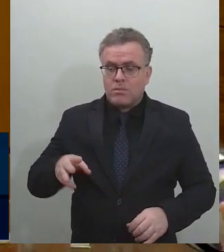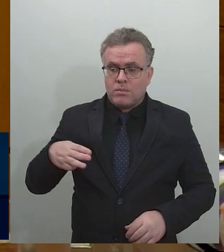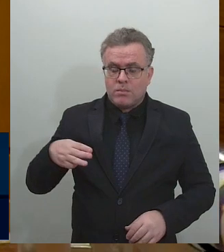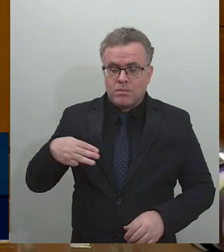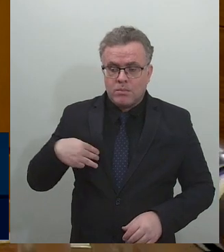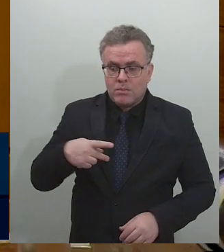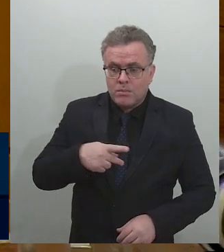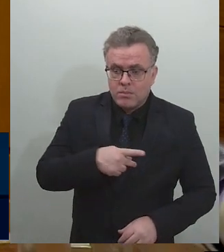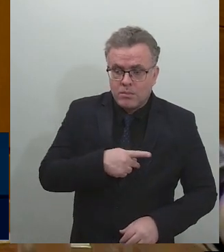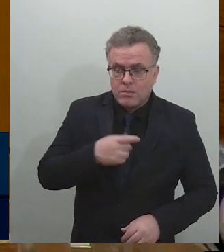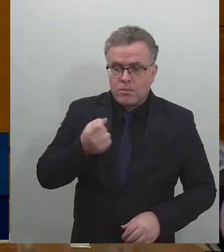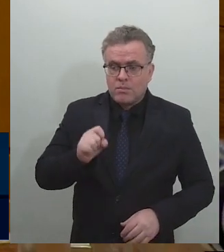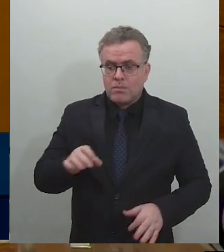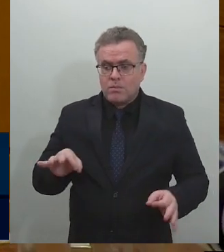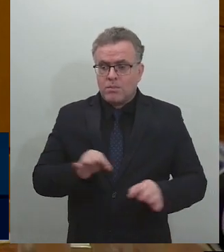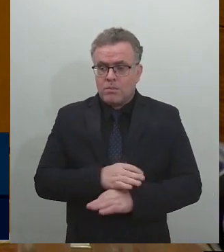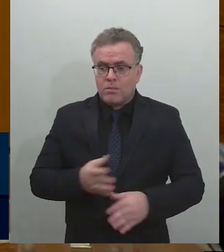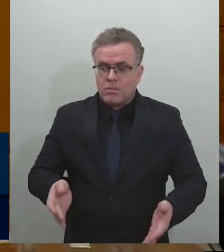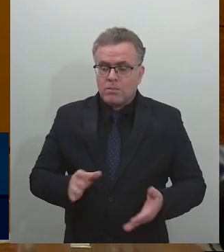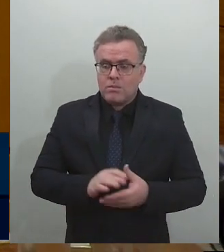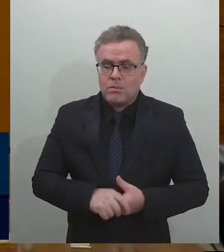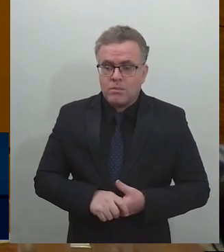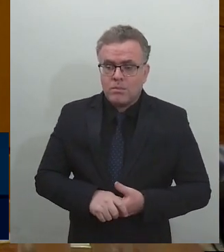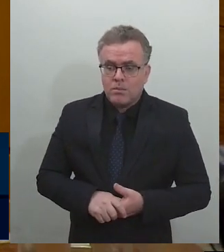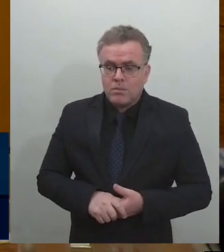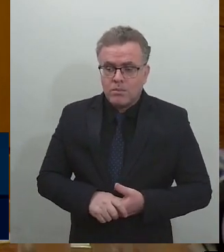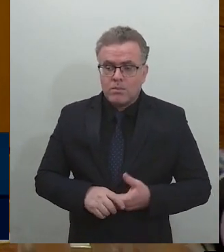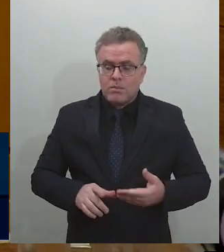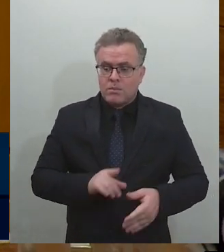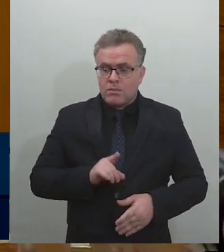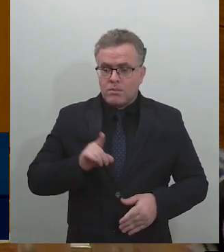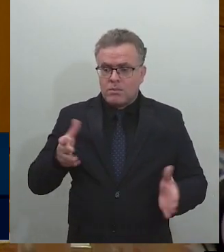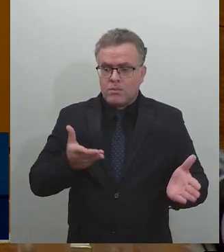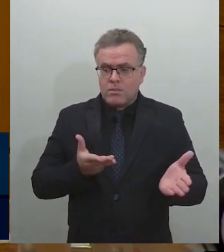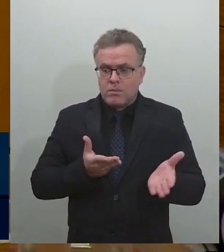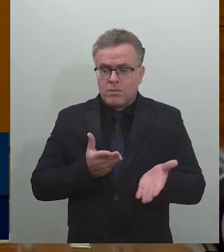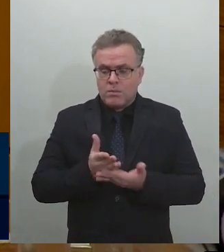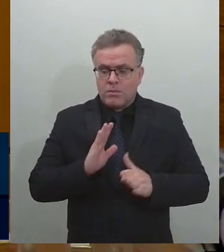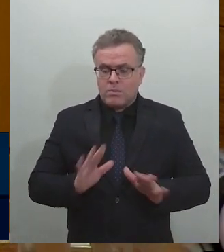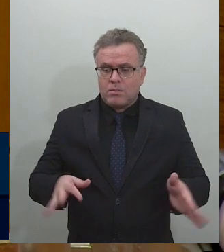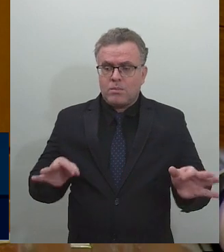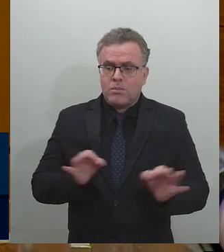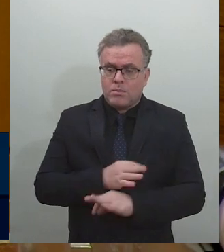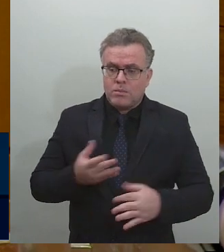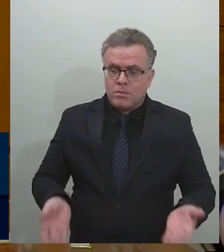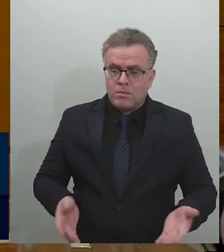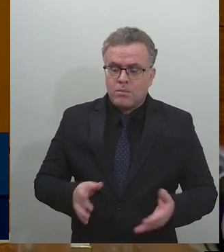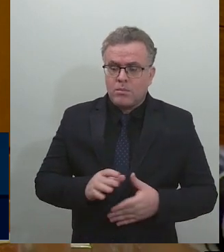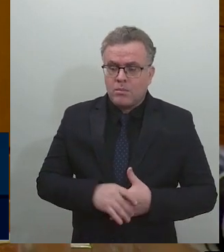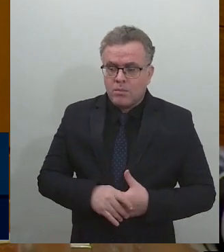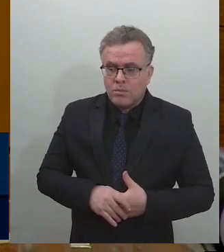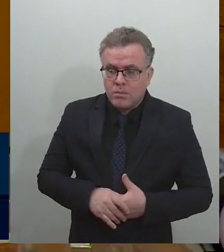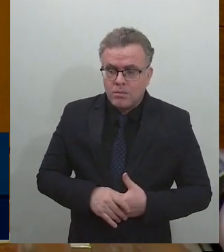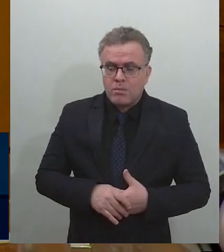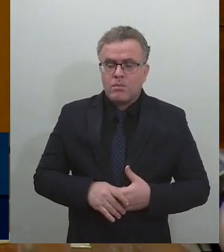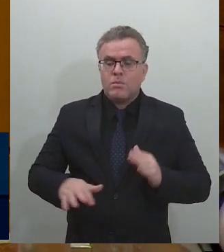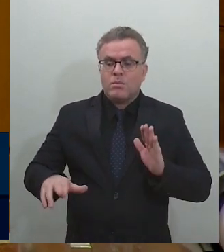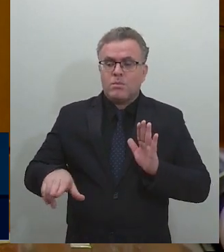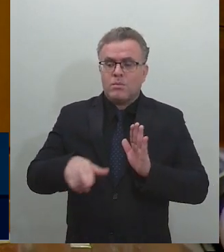aprovado lá no Ministério Público, no mesmo dia que nós encerramos aqui, no dia 13 de julho, uma resolução aprovando um projeto de